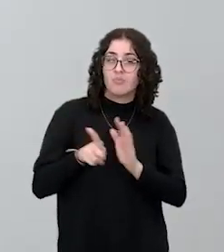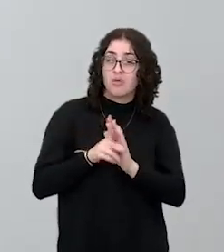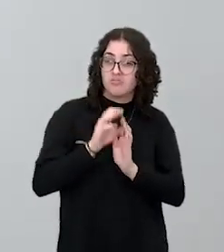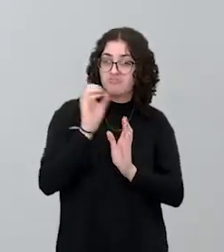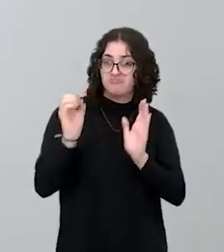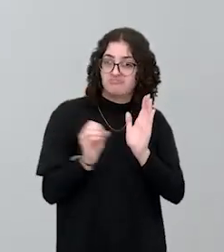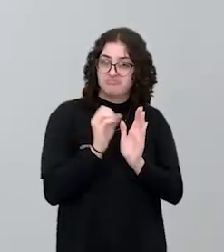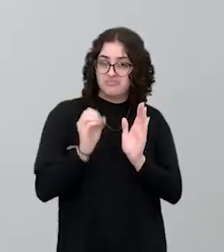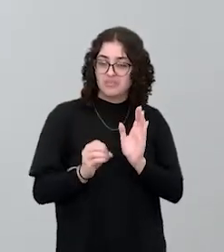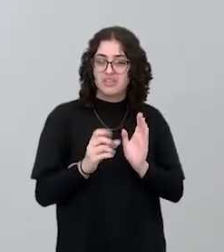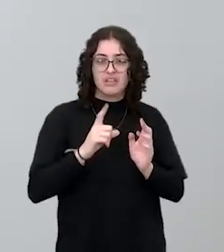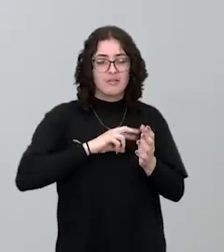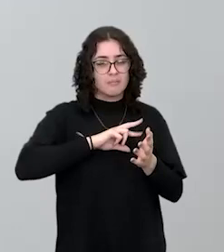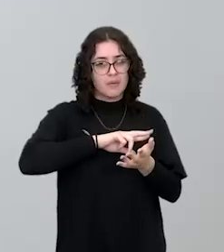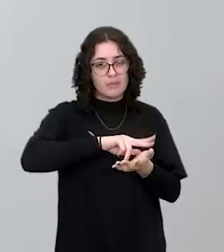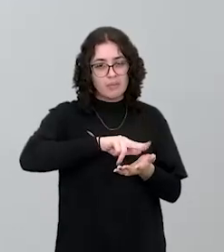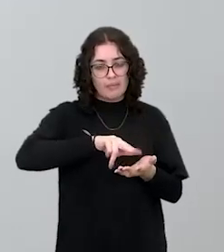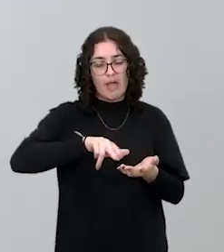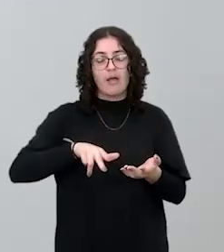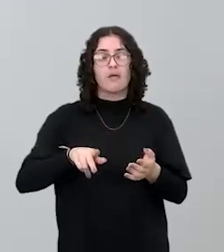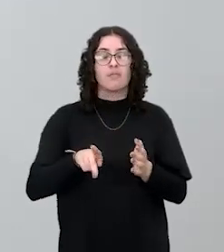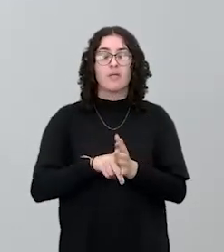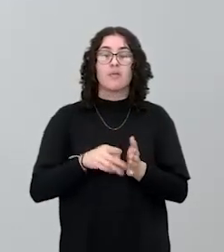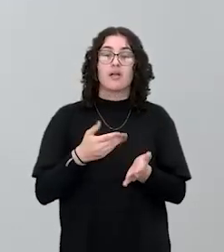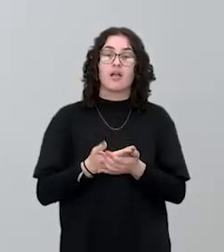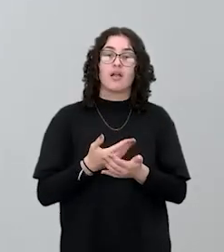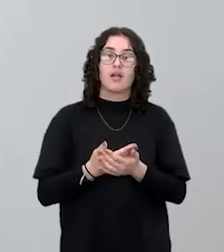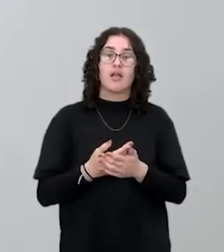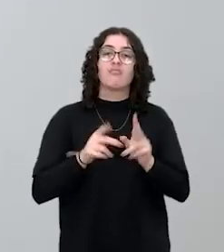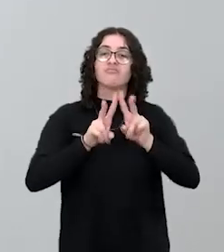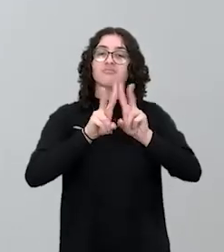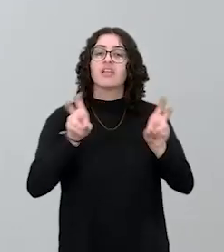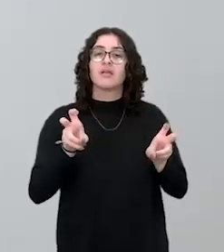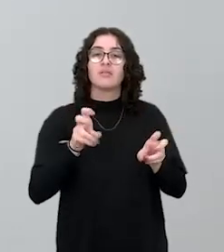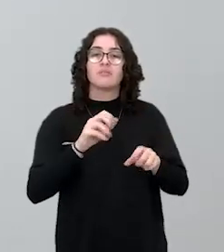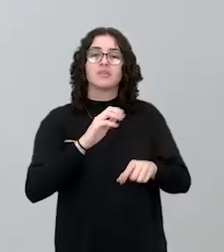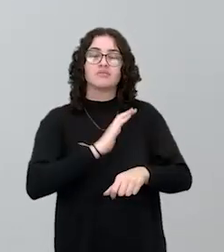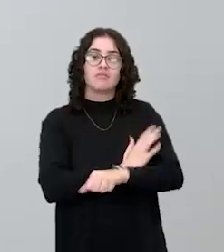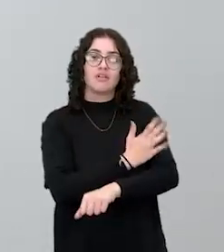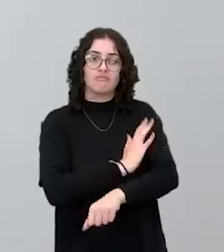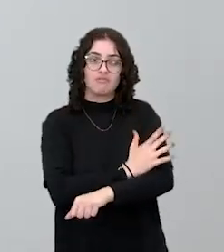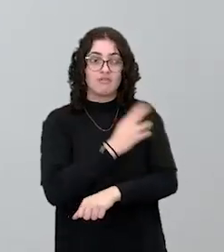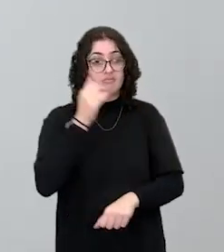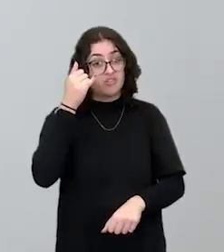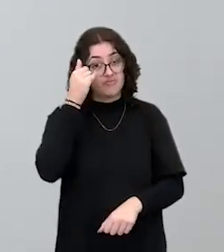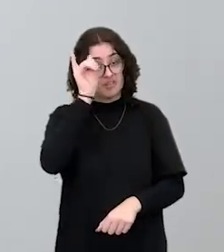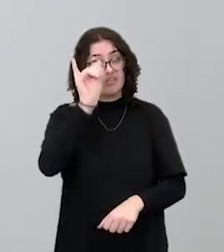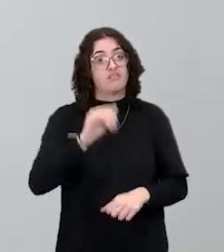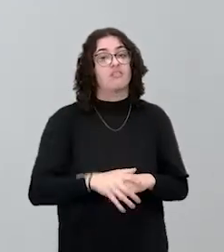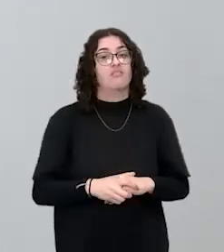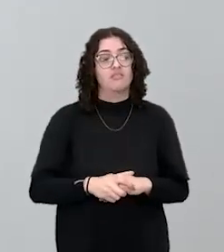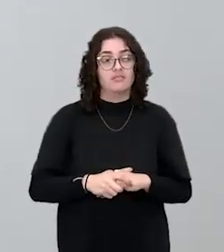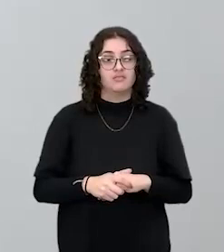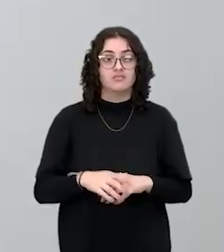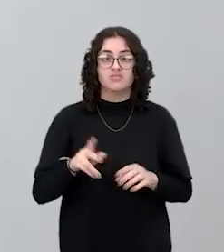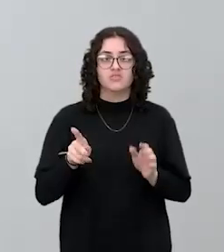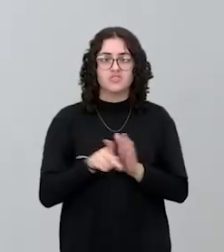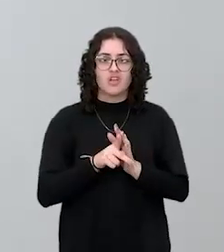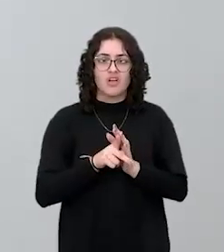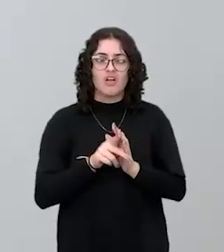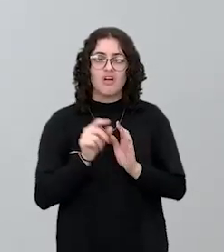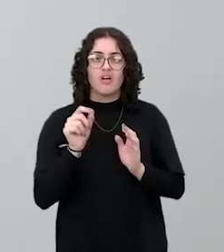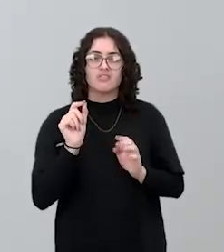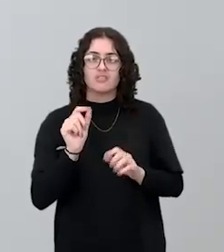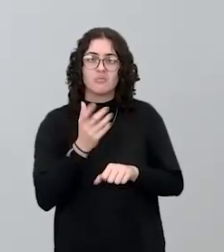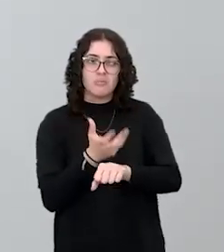com uma grande variedade de aulas com o tema antirracista. Só que isso não está limitado somente, por exemplo, às ciências humanas. Não.